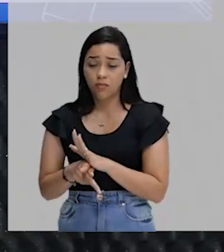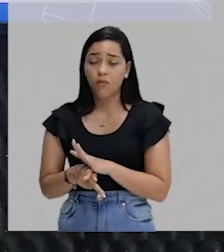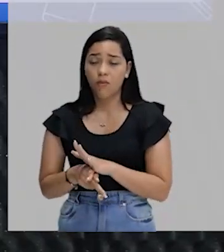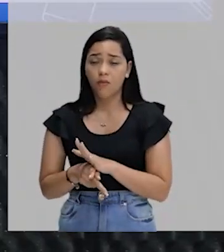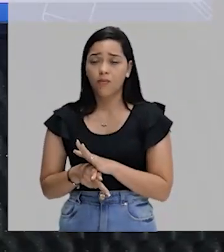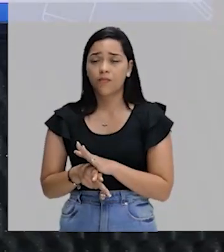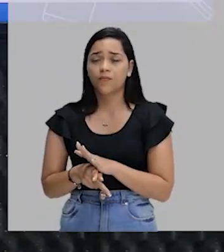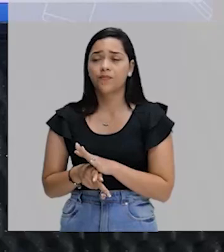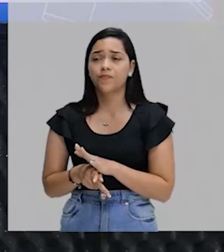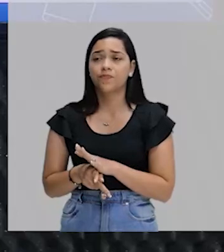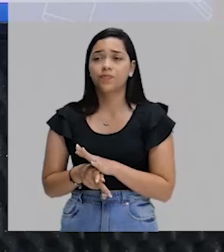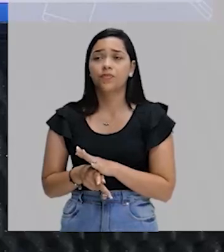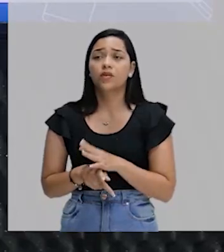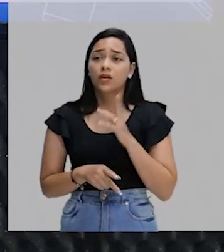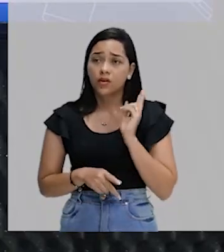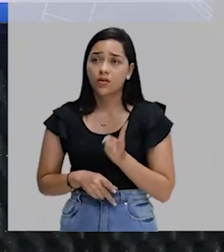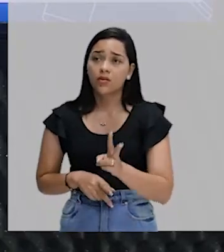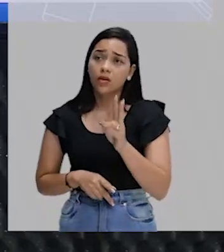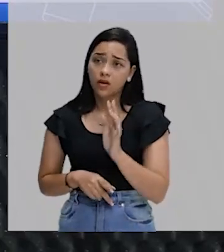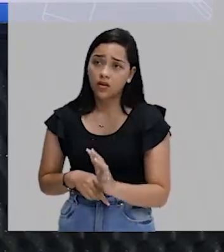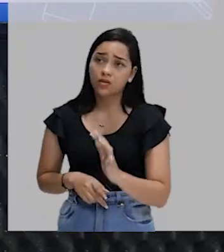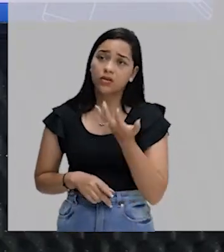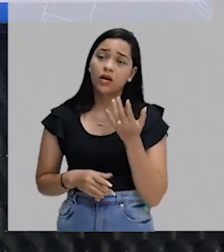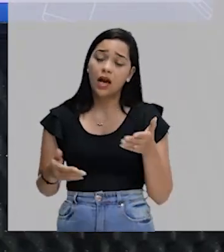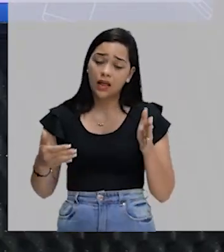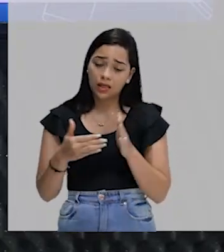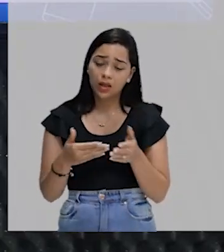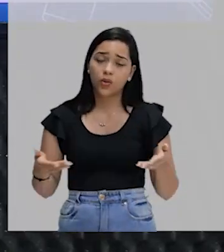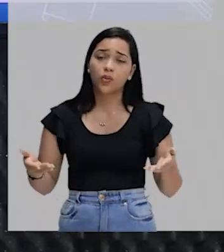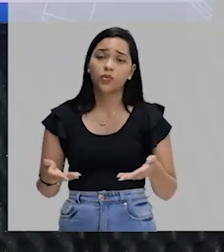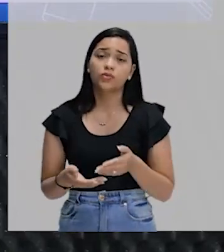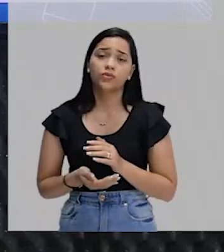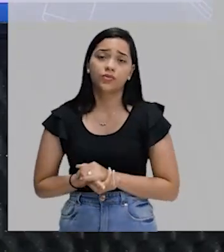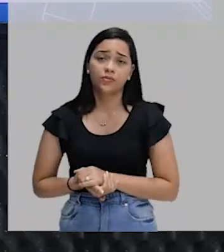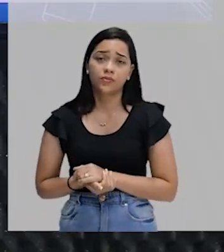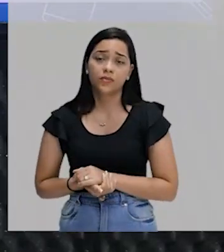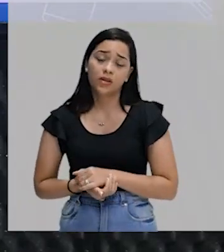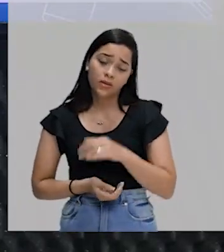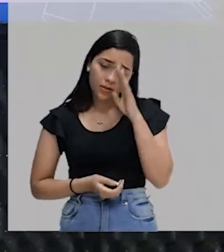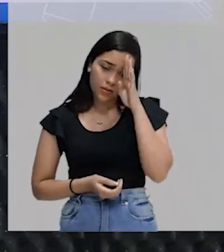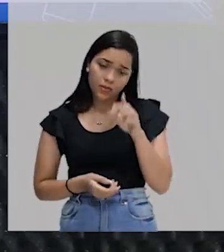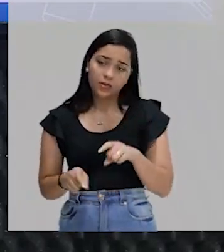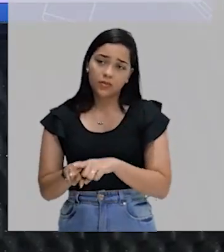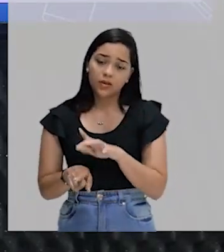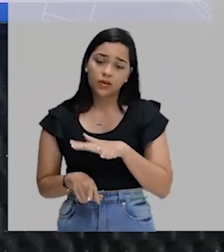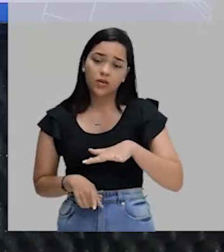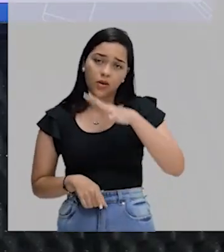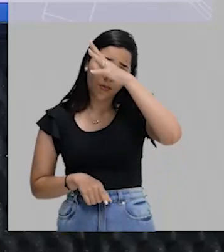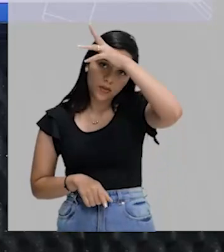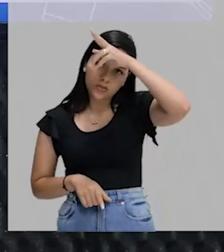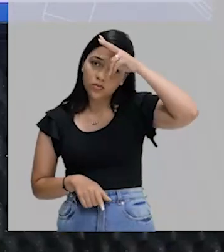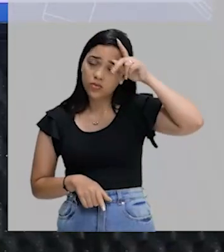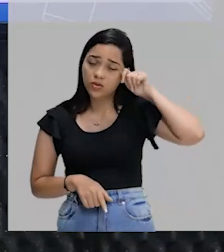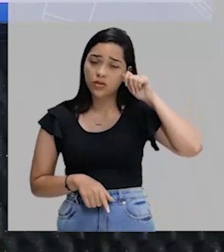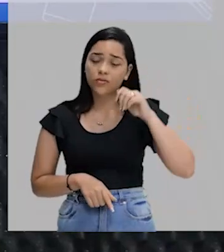nativa, ela continua acontecendo até hoje, principalmente na região amazônica.